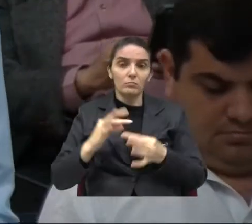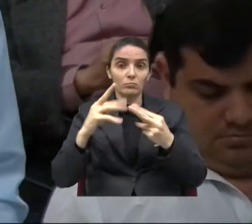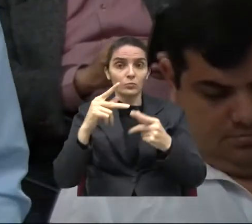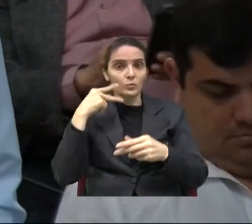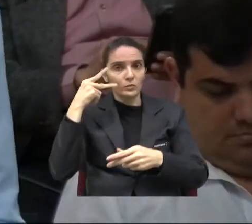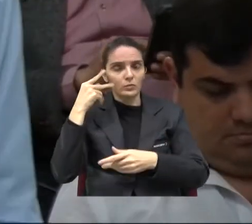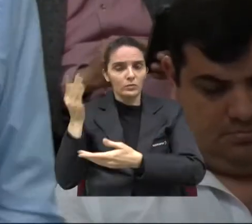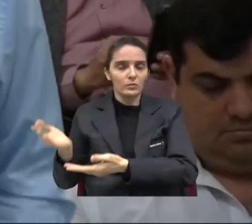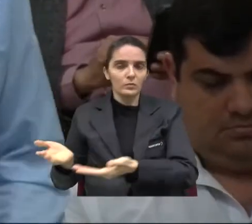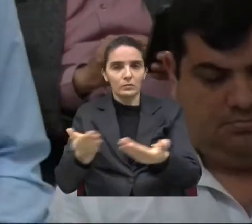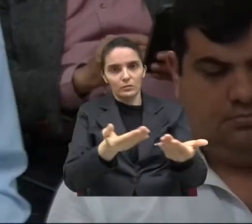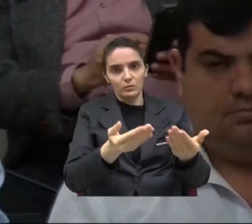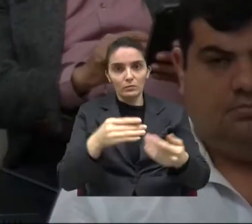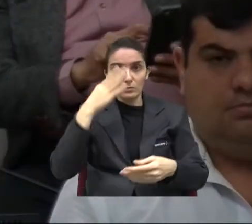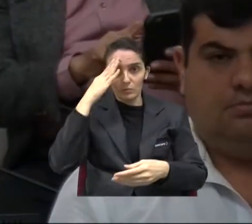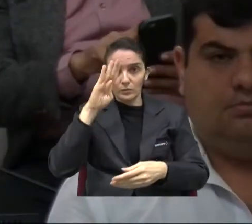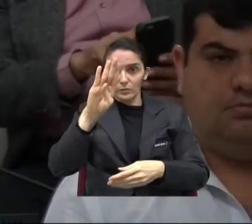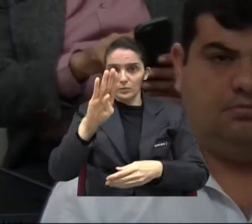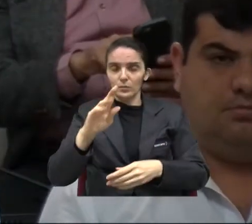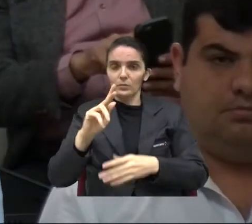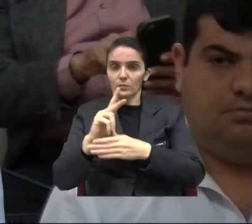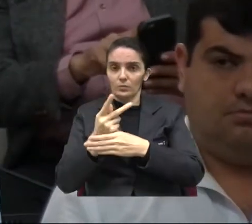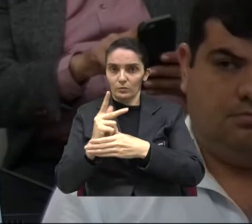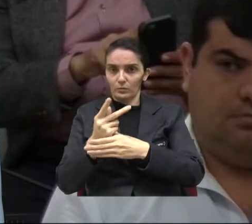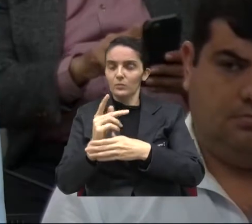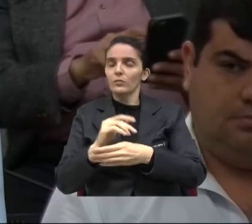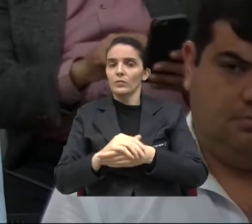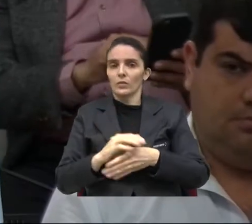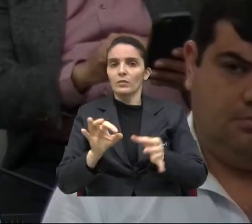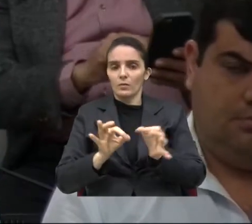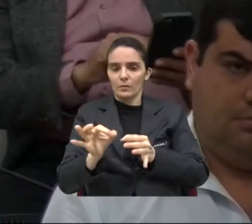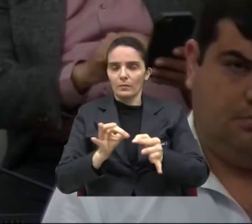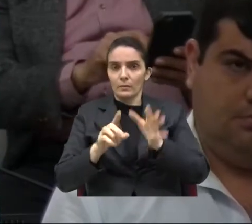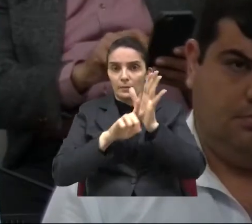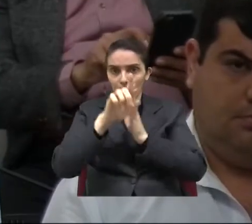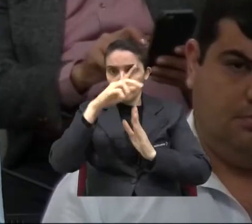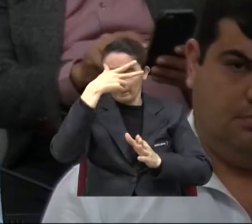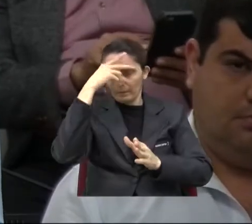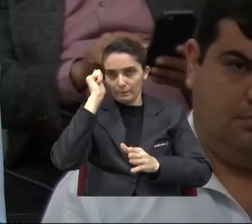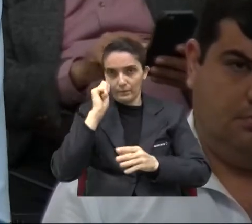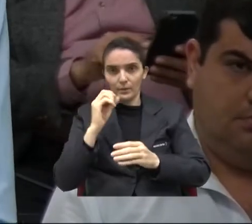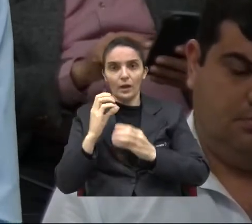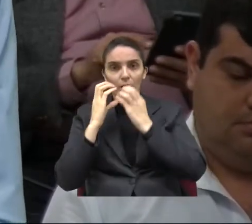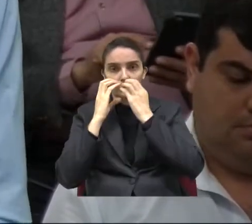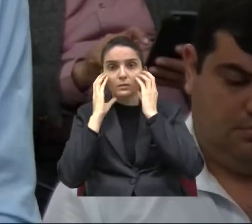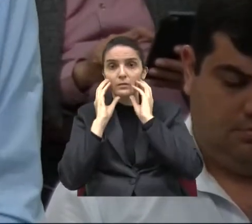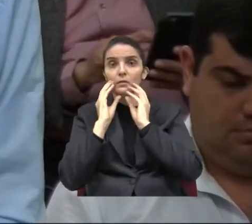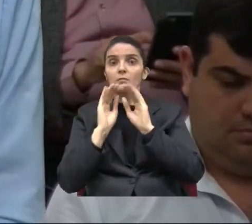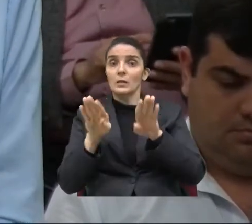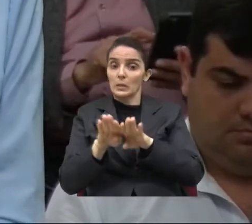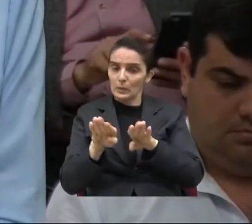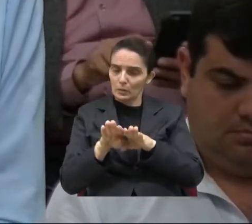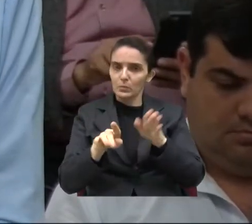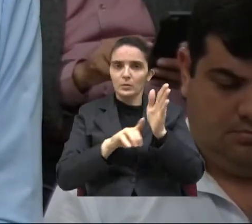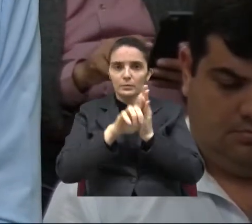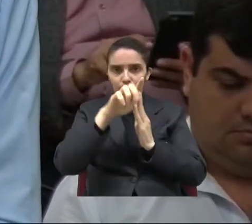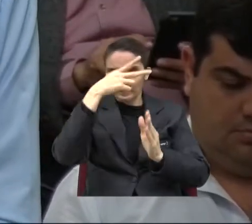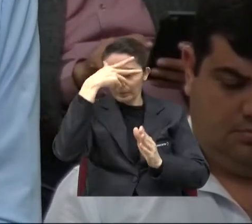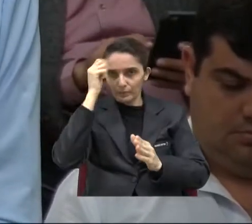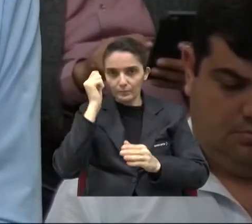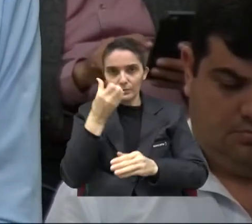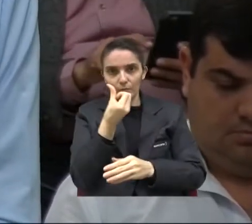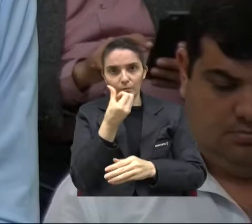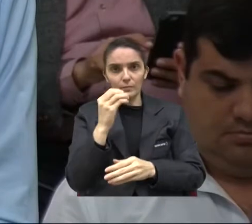inclusive o vereador Helder, que fez um requerimento, o qual o vereador Mir também fez esse requerimento, e também está com mais de